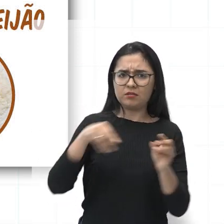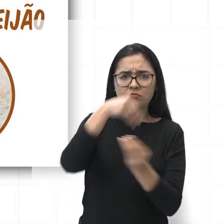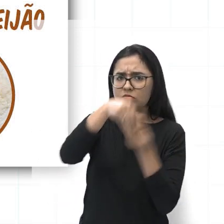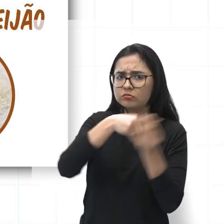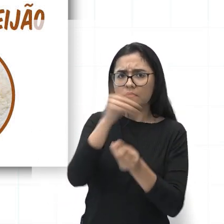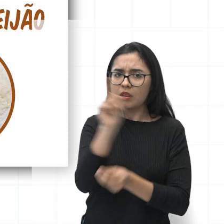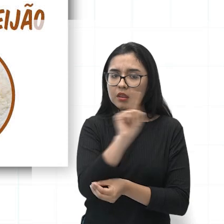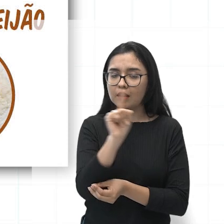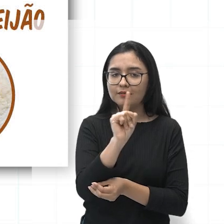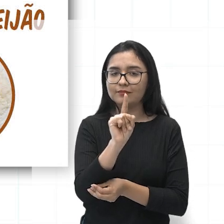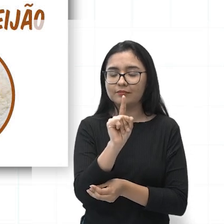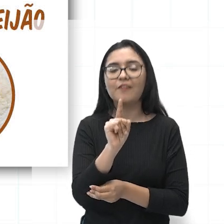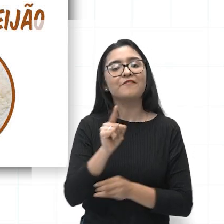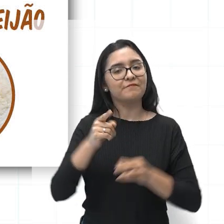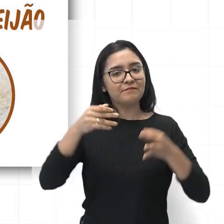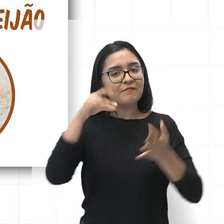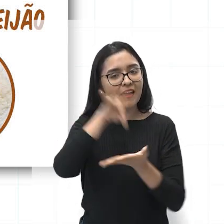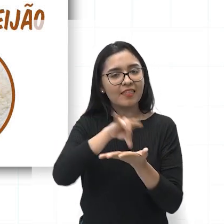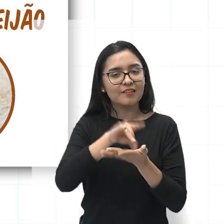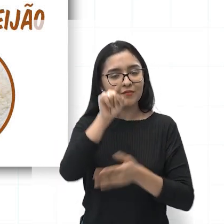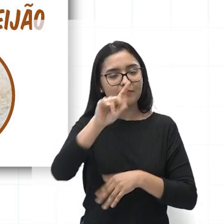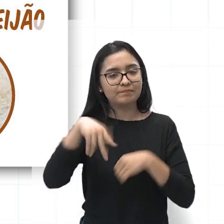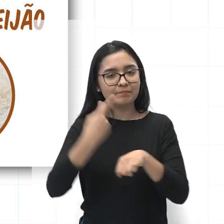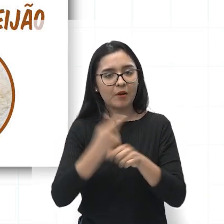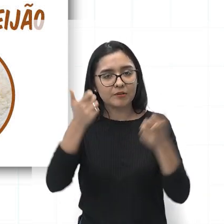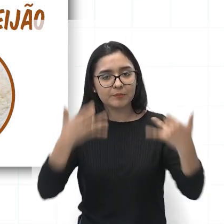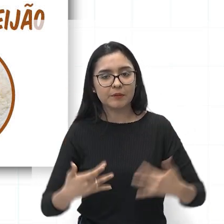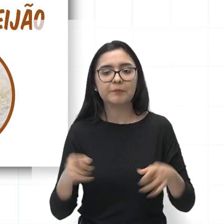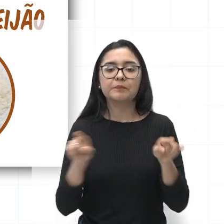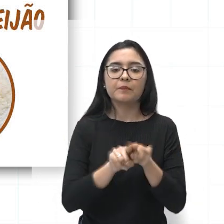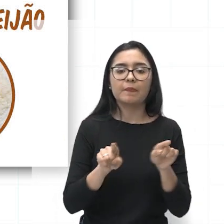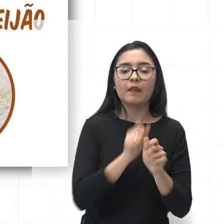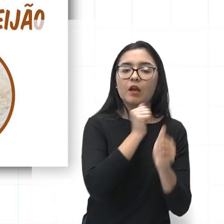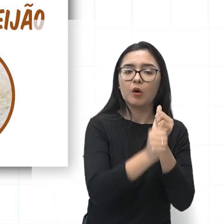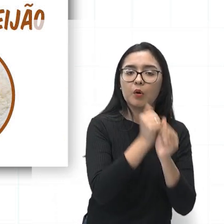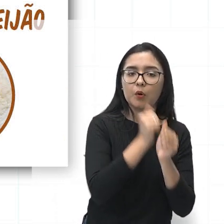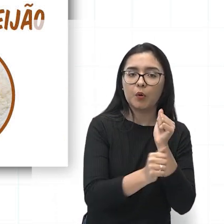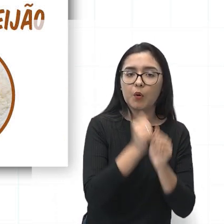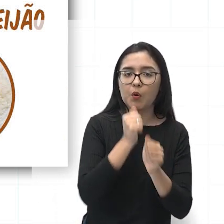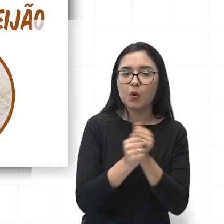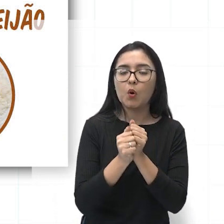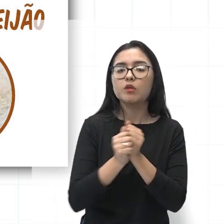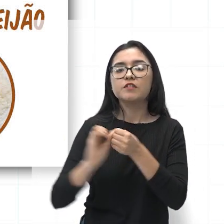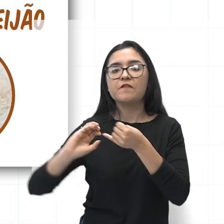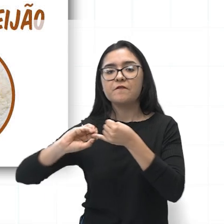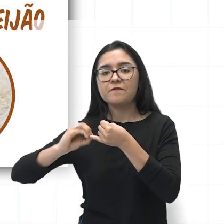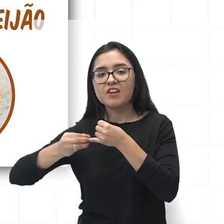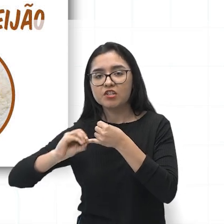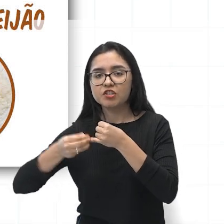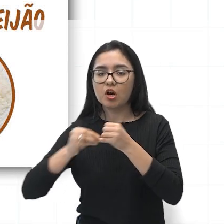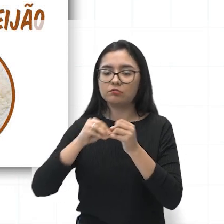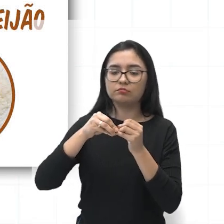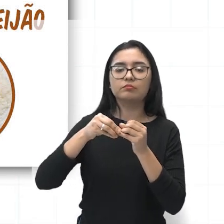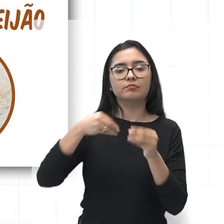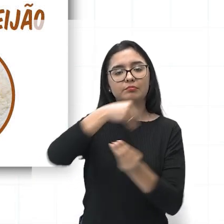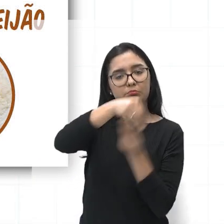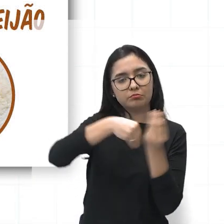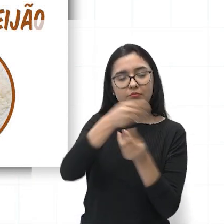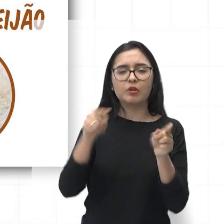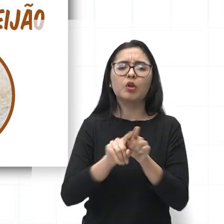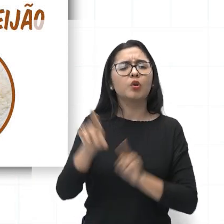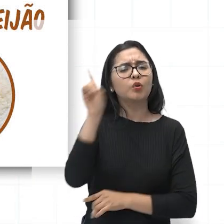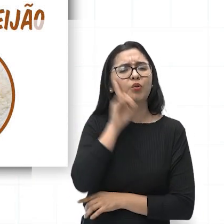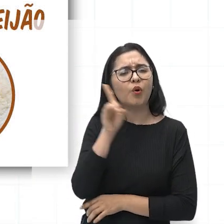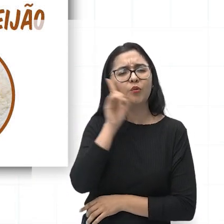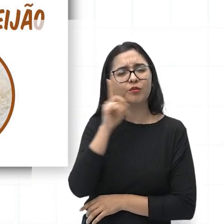bem, você vai já entender o porquê. Arroz e feijão, nossa, olha aí, arroz e feijão que todo